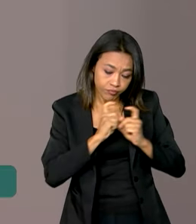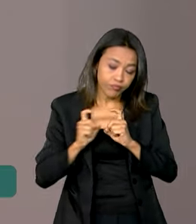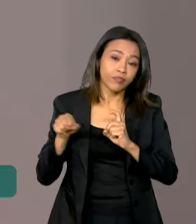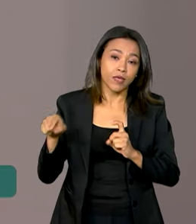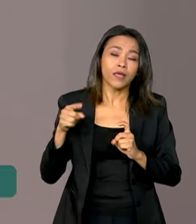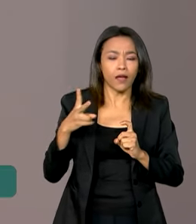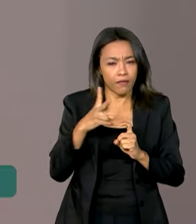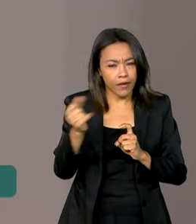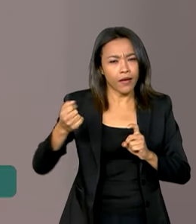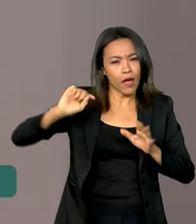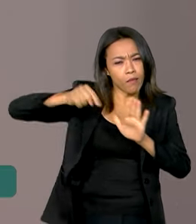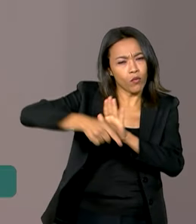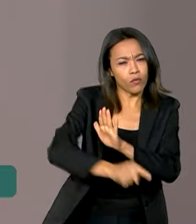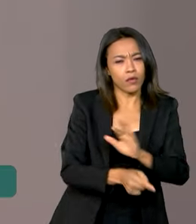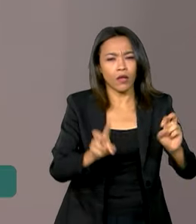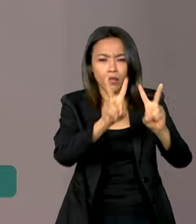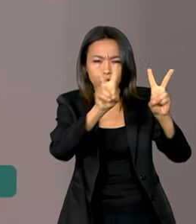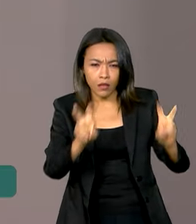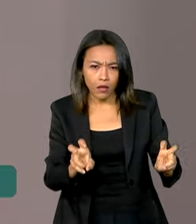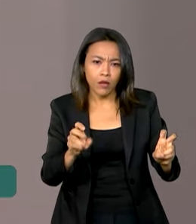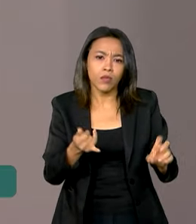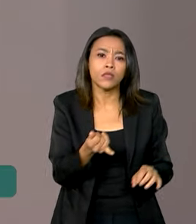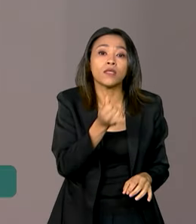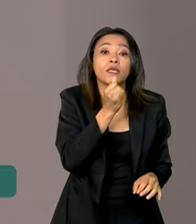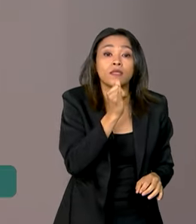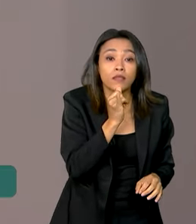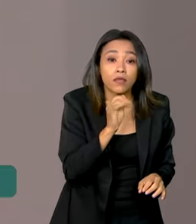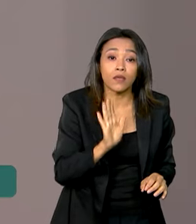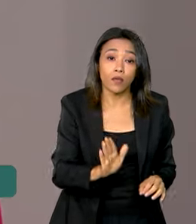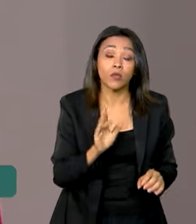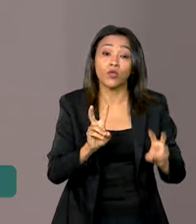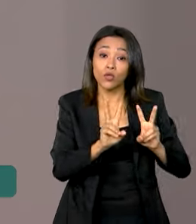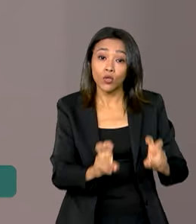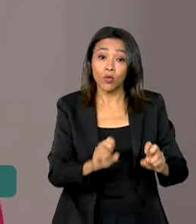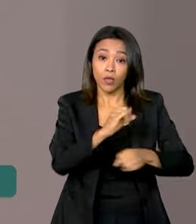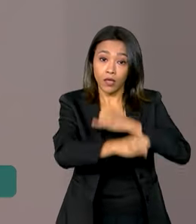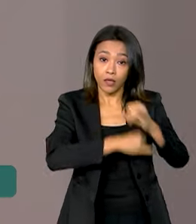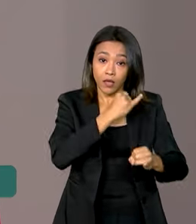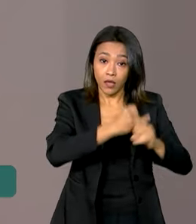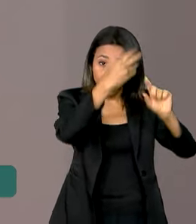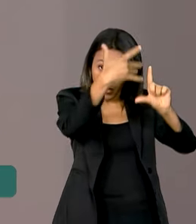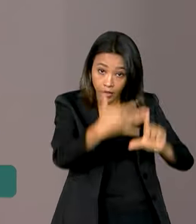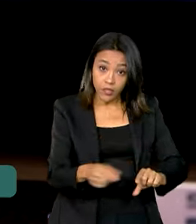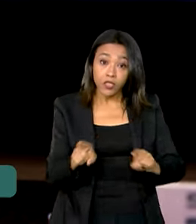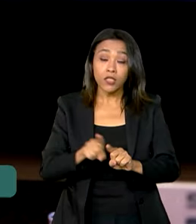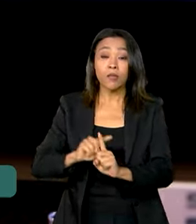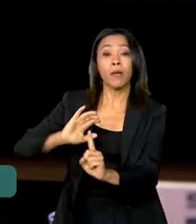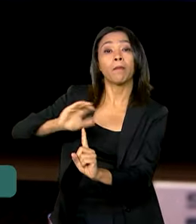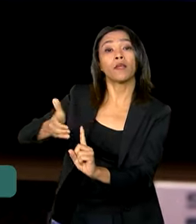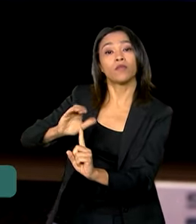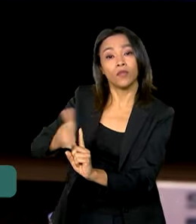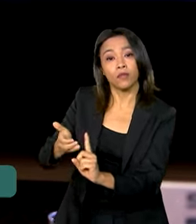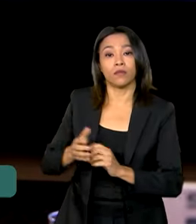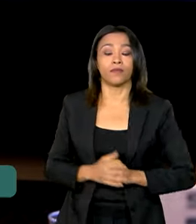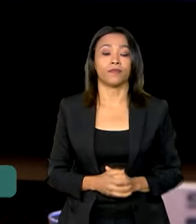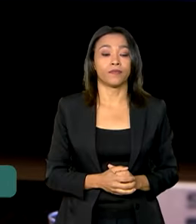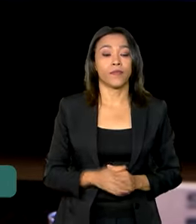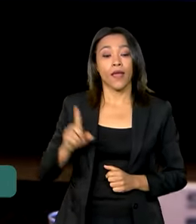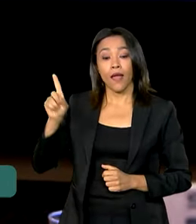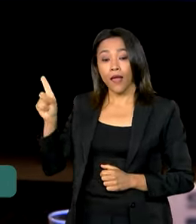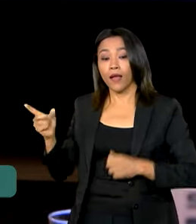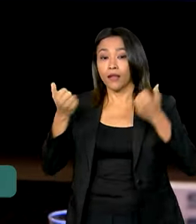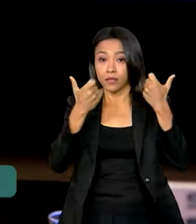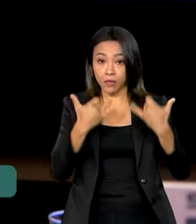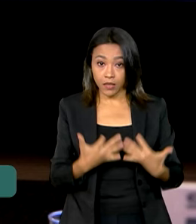aí a discussão em temas sensíveis como o ambiente digital e a pedofilia a gente tá falando da